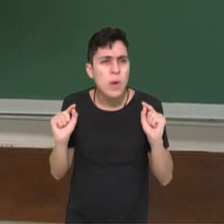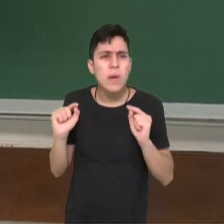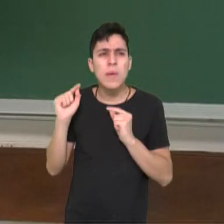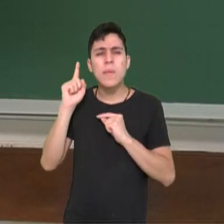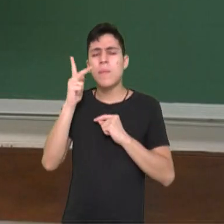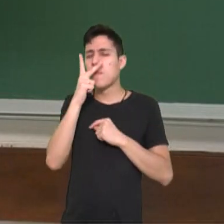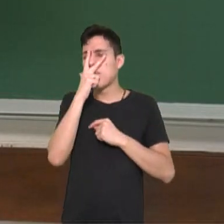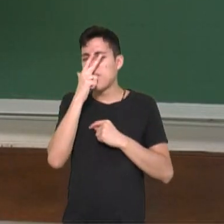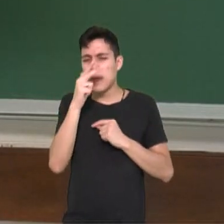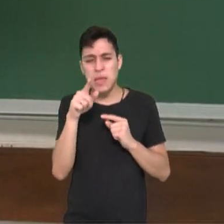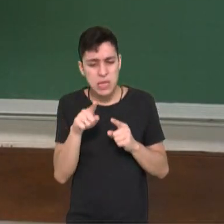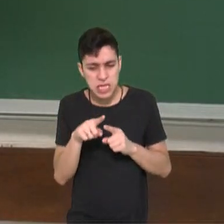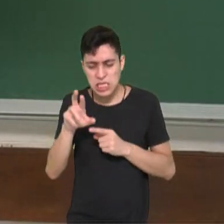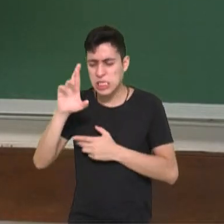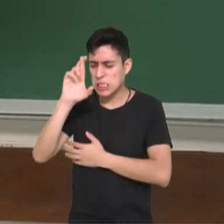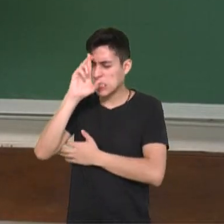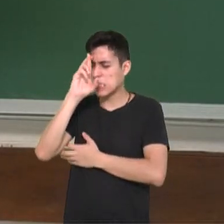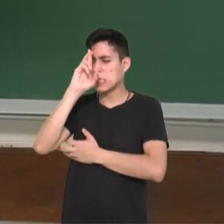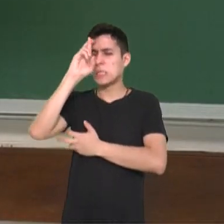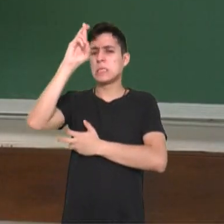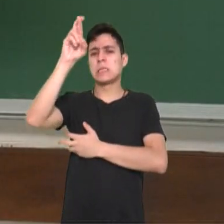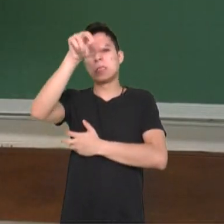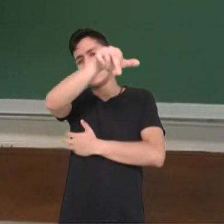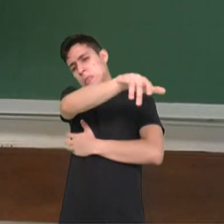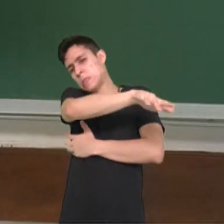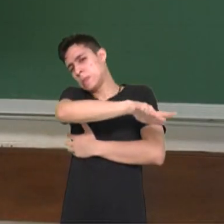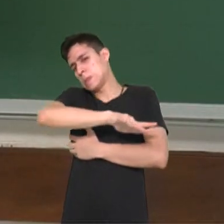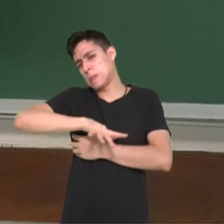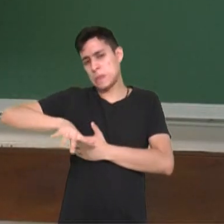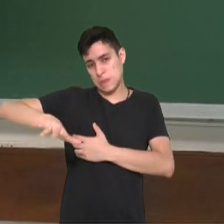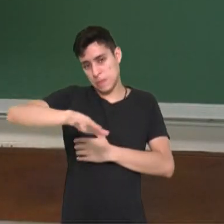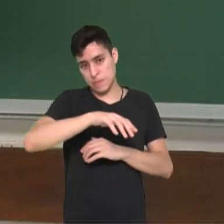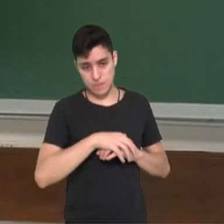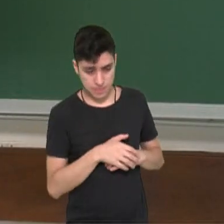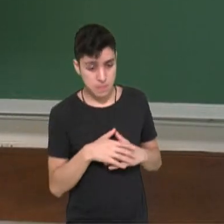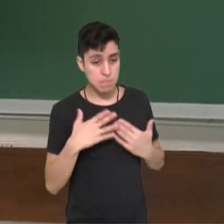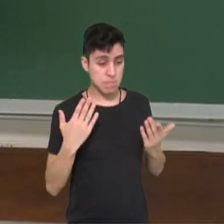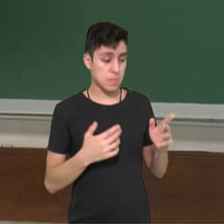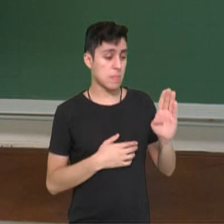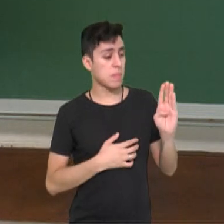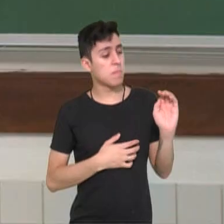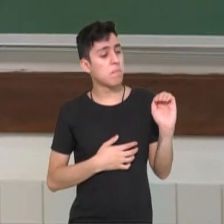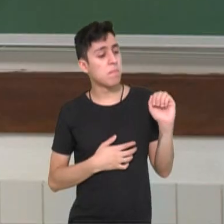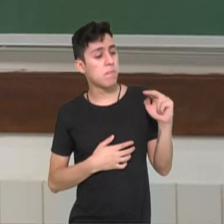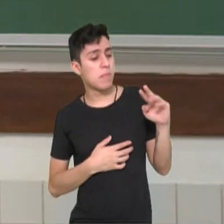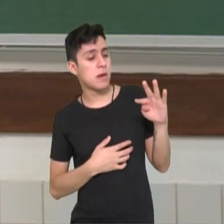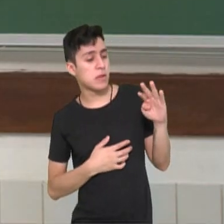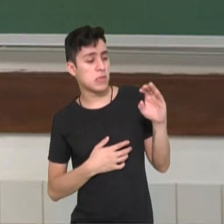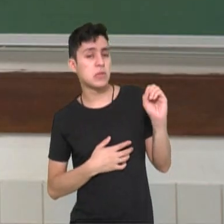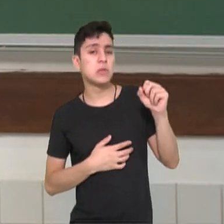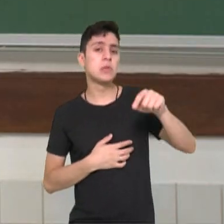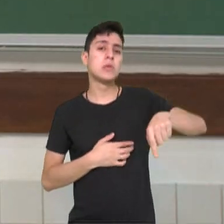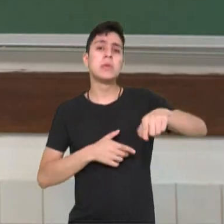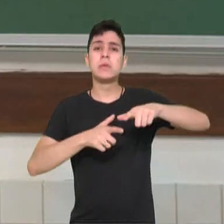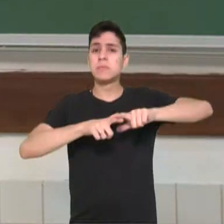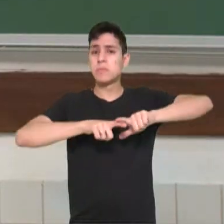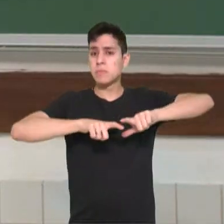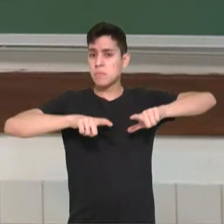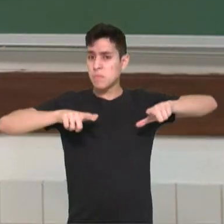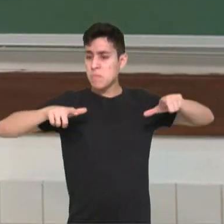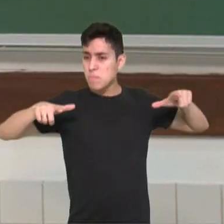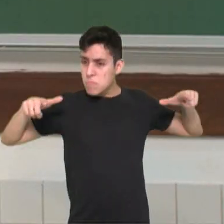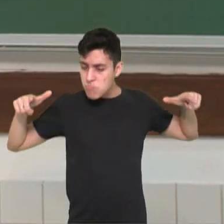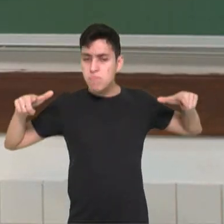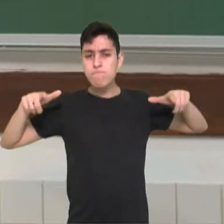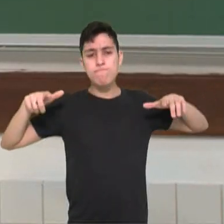do senhor do Congo, né? O Nimialukene. Os bantus, né, eles então vão expandir os seus domínios